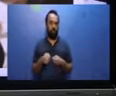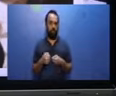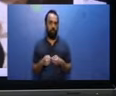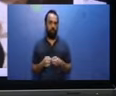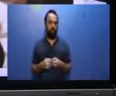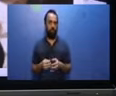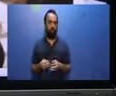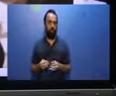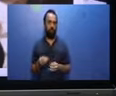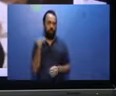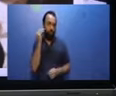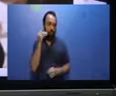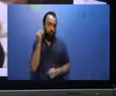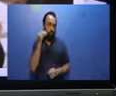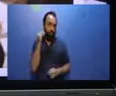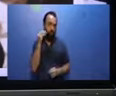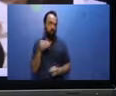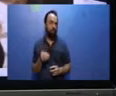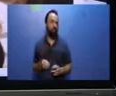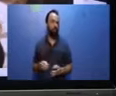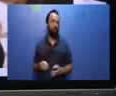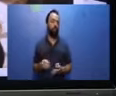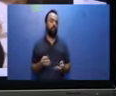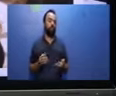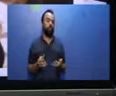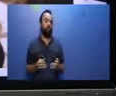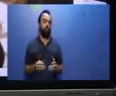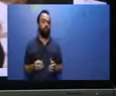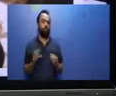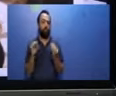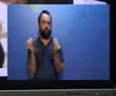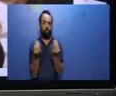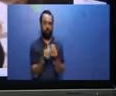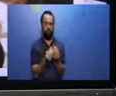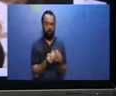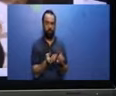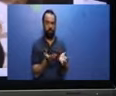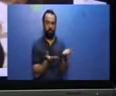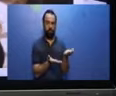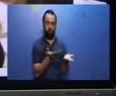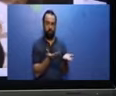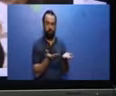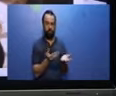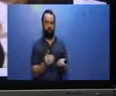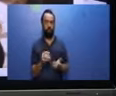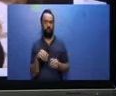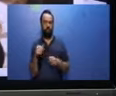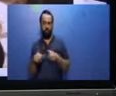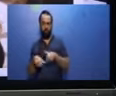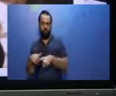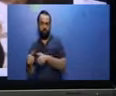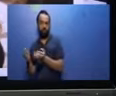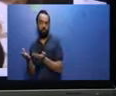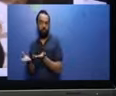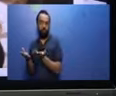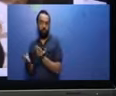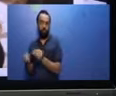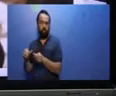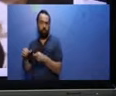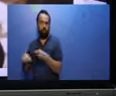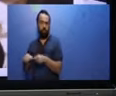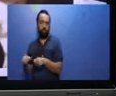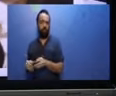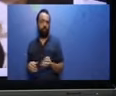de experimentos medindo a massa das substâncias antes e após uma reação química e ele foi de